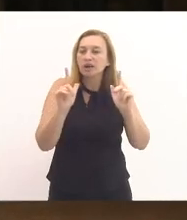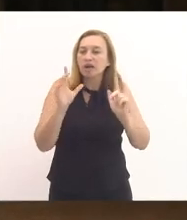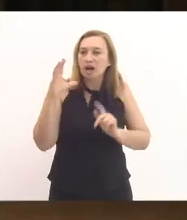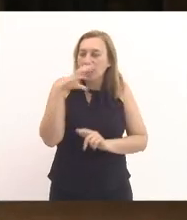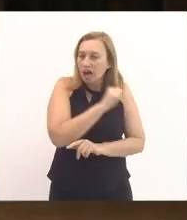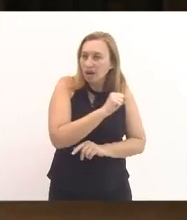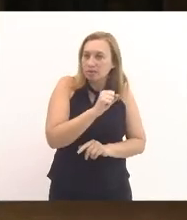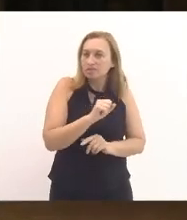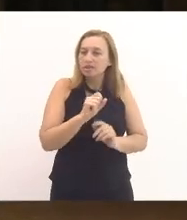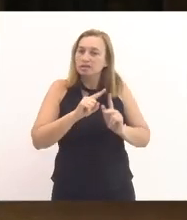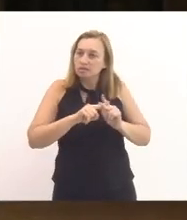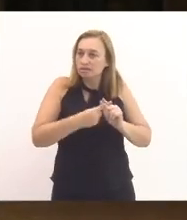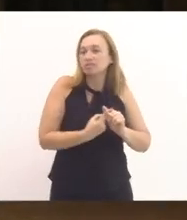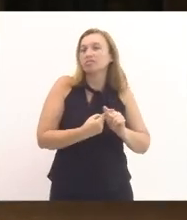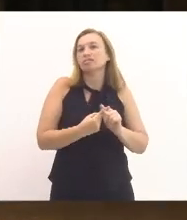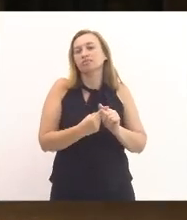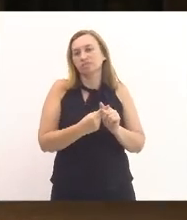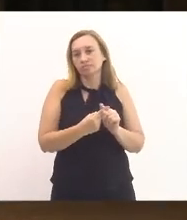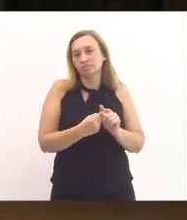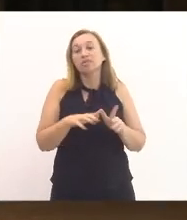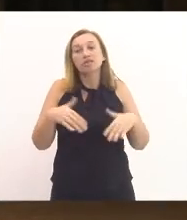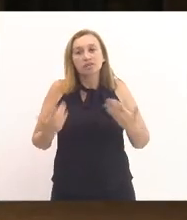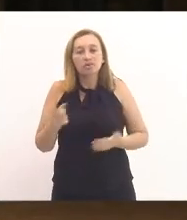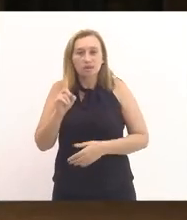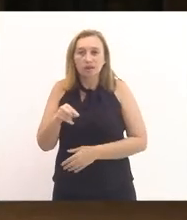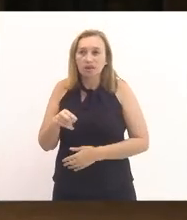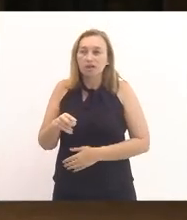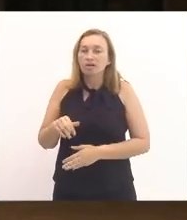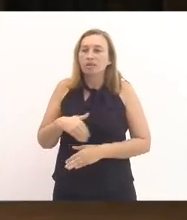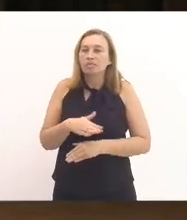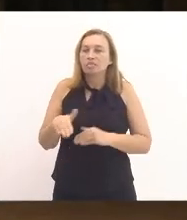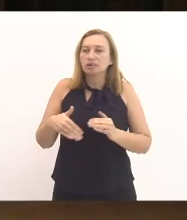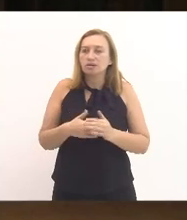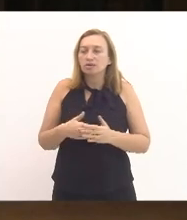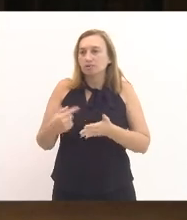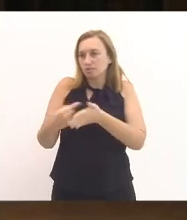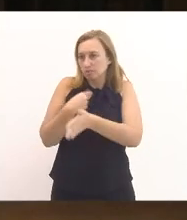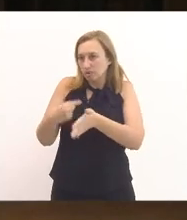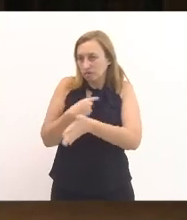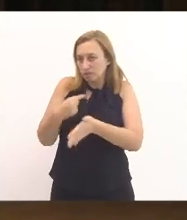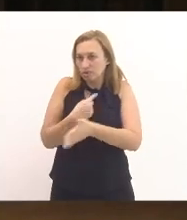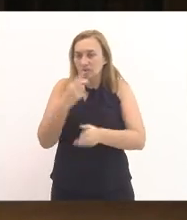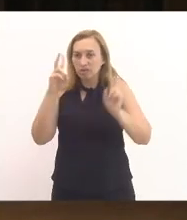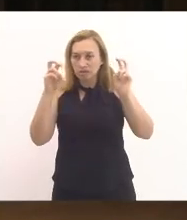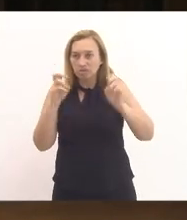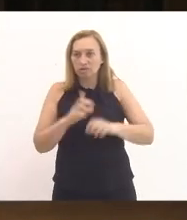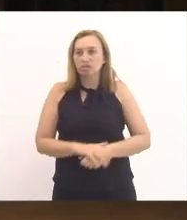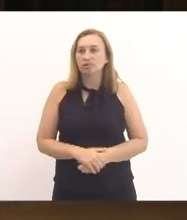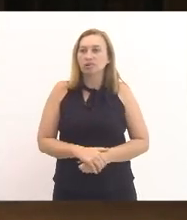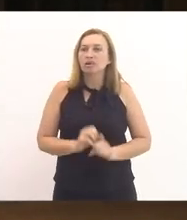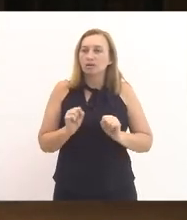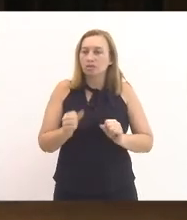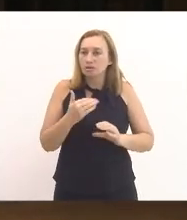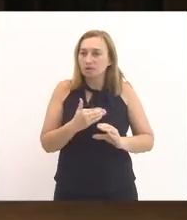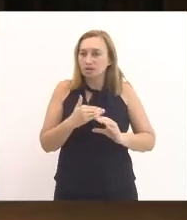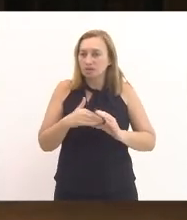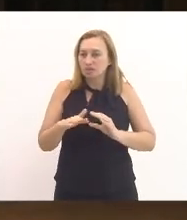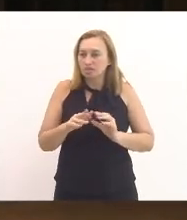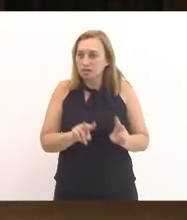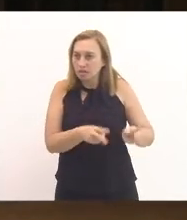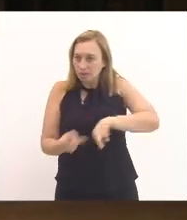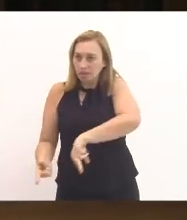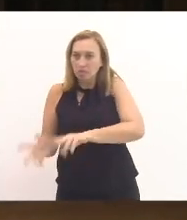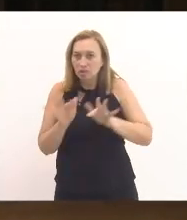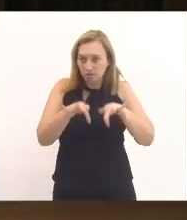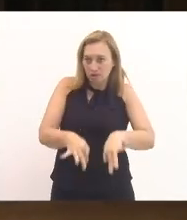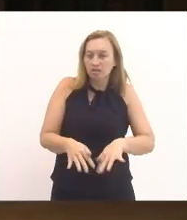urgência a regulamentação não é isso tá para aqueles que estavam me perguntando a questão é essa posso me encaminhar a professora também